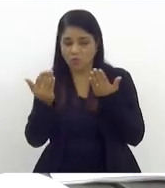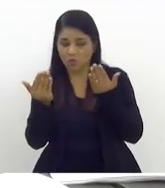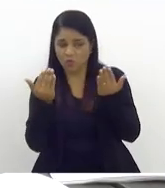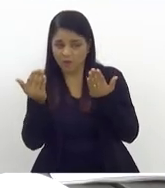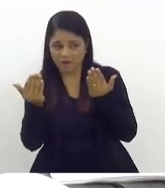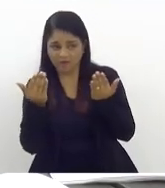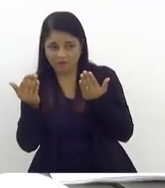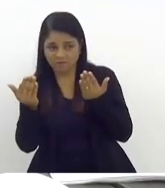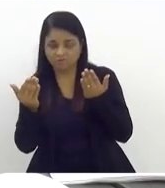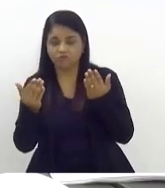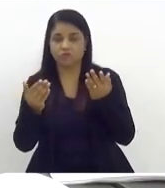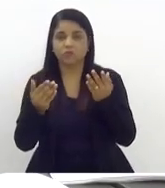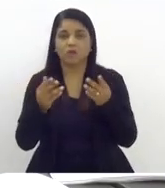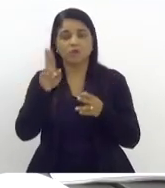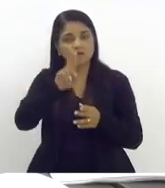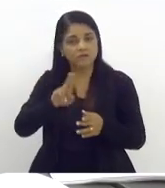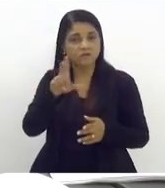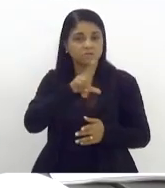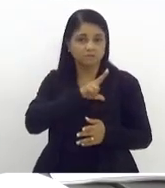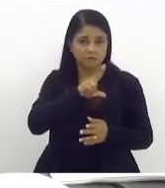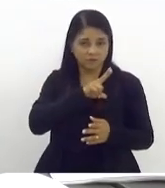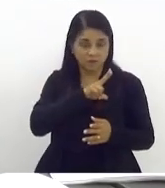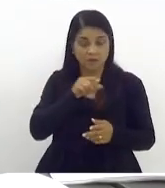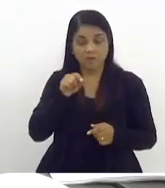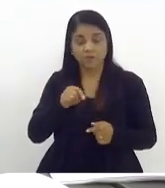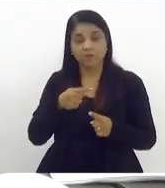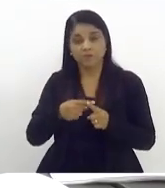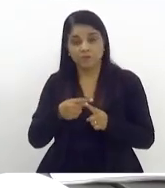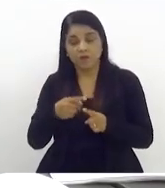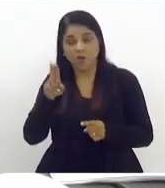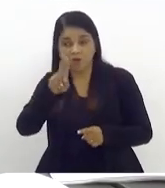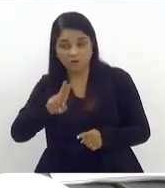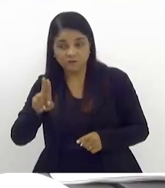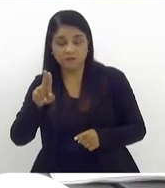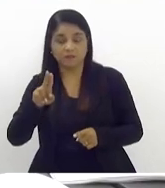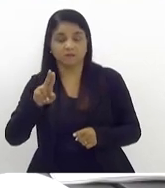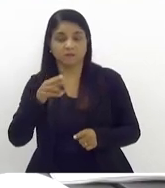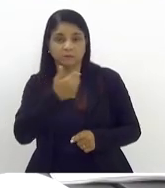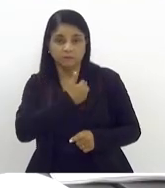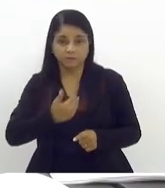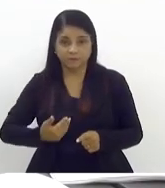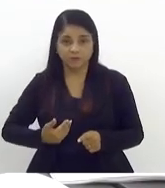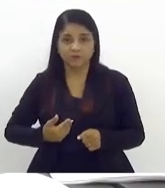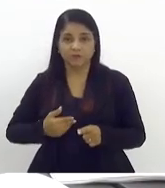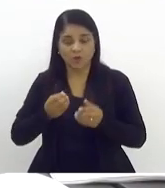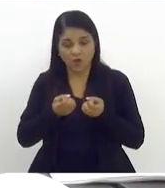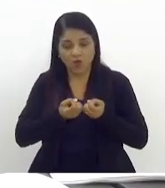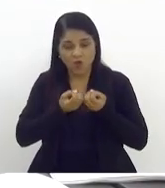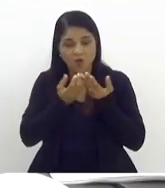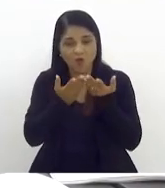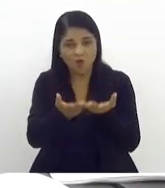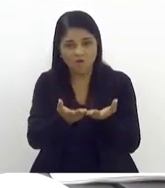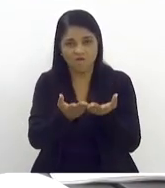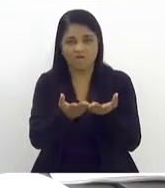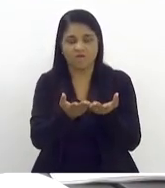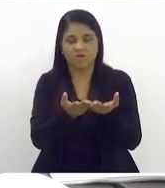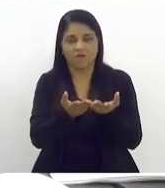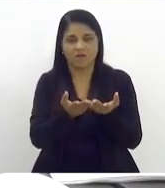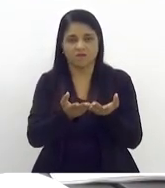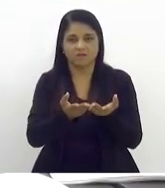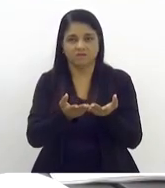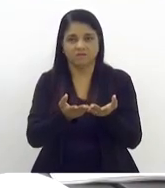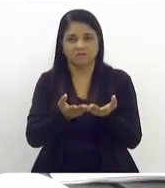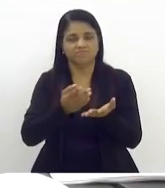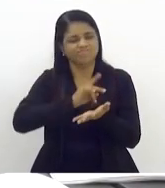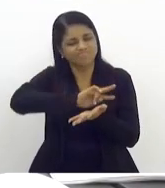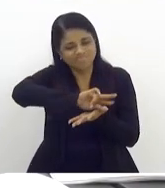porque a universidade pública oferece uma série de questões que são fundamentais para que